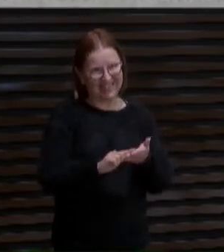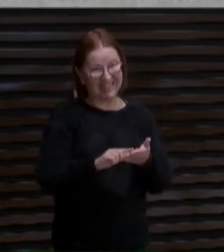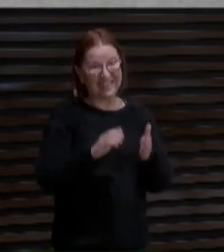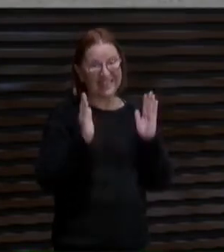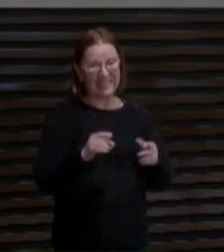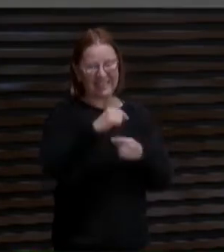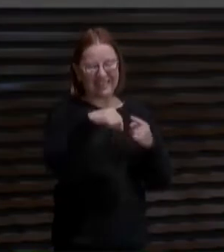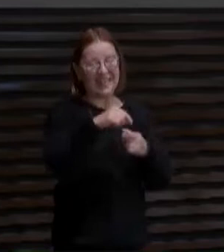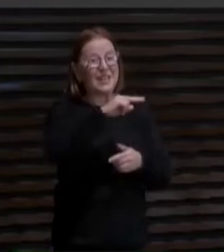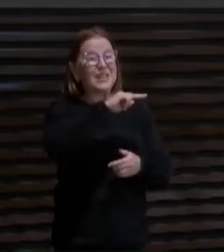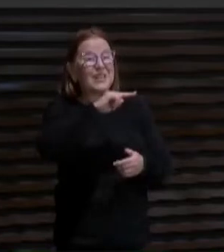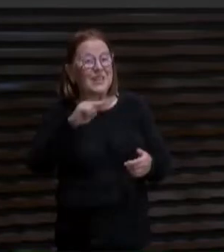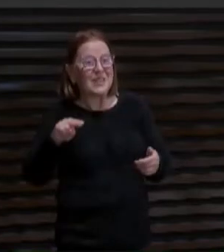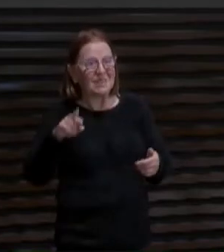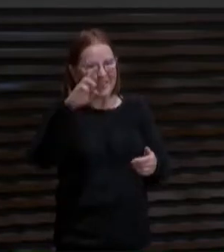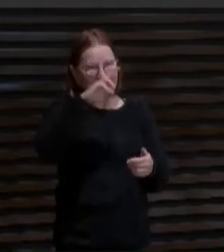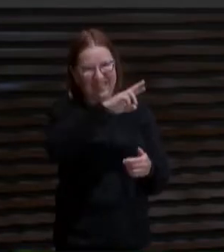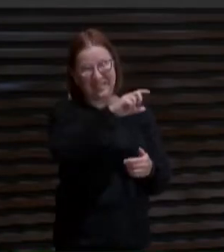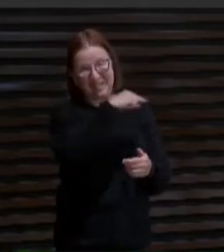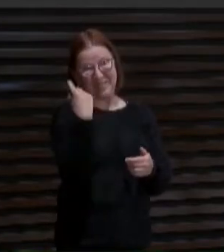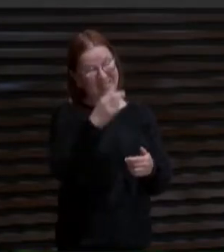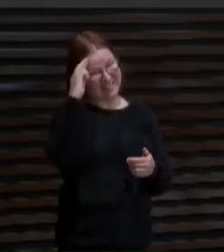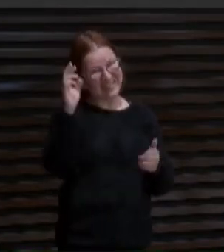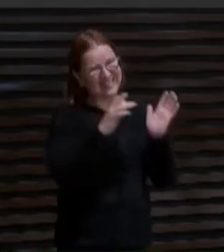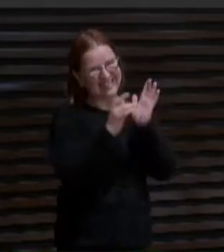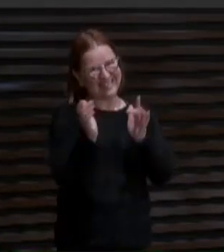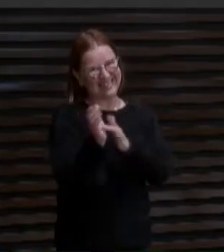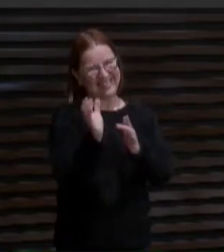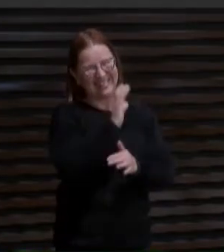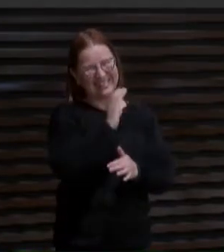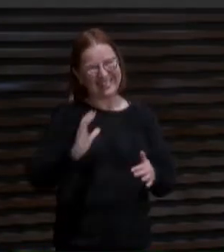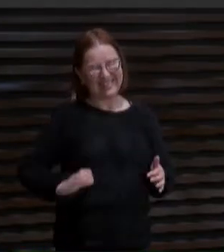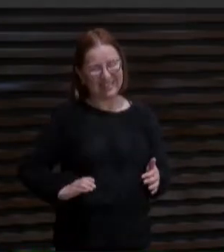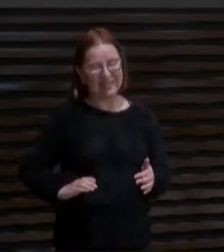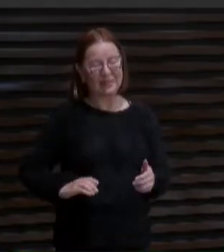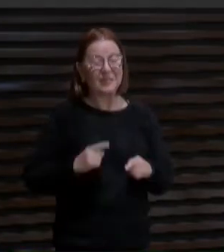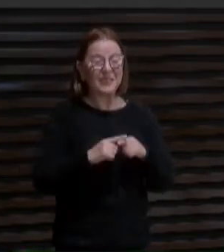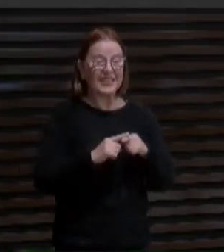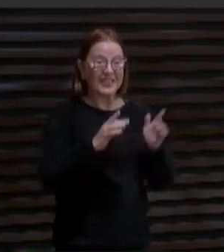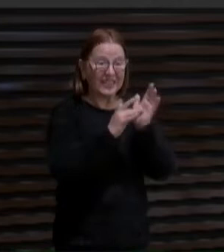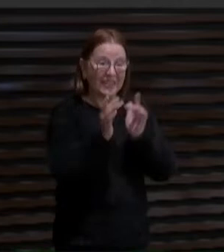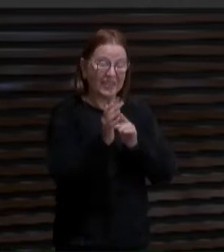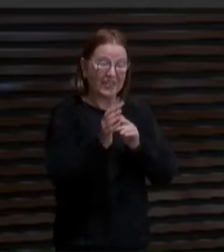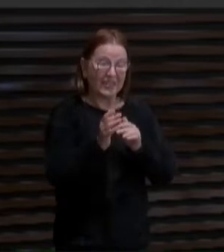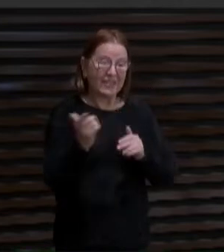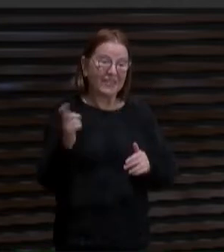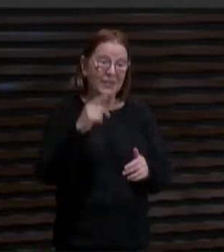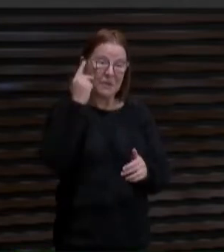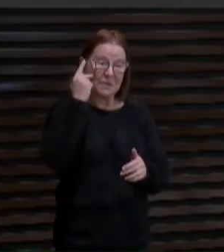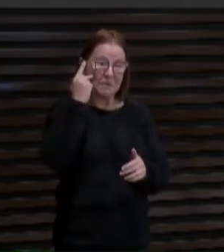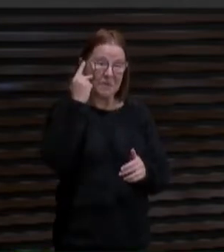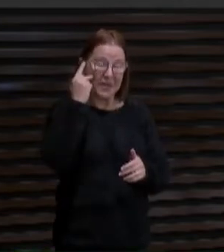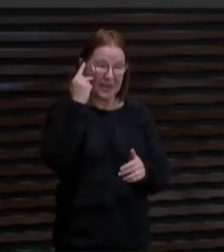do nosso Senhor Jesus Cristo que que significa isso que jesus veio para tirar de dentro de você tirar de dentro de mim essa coisa chamada